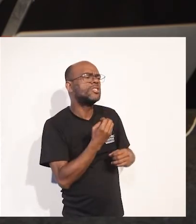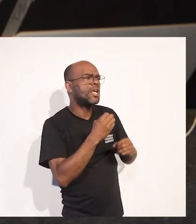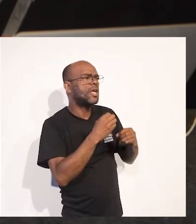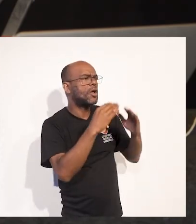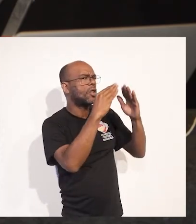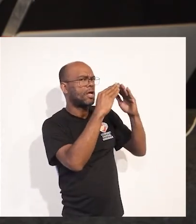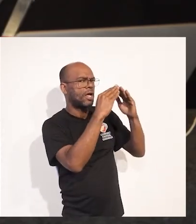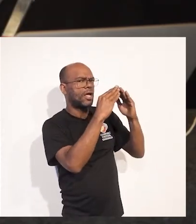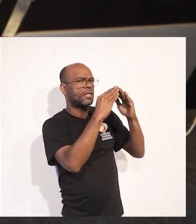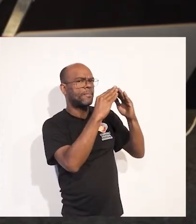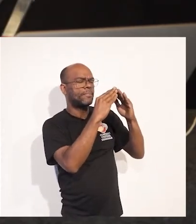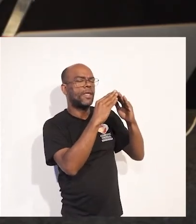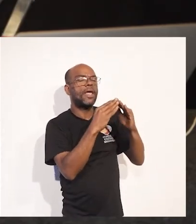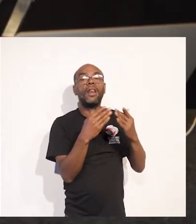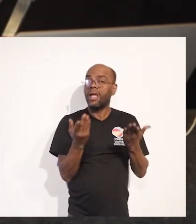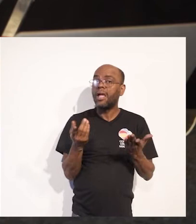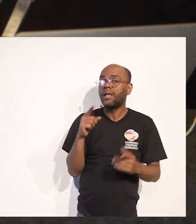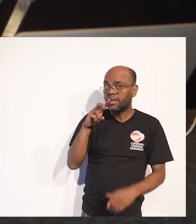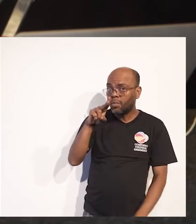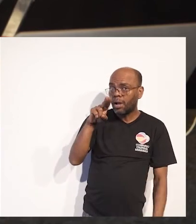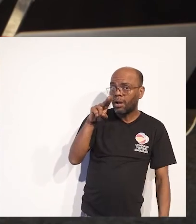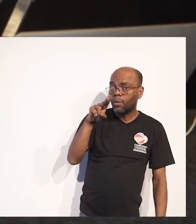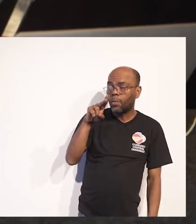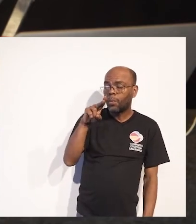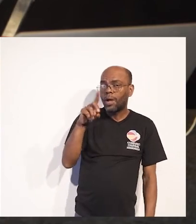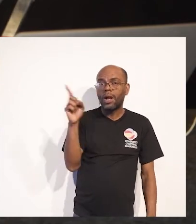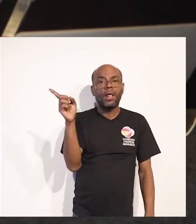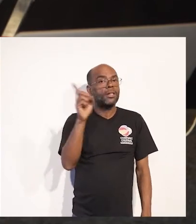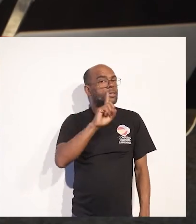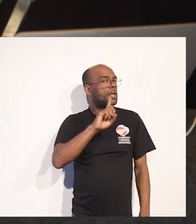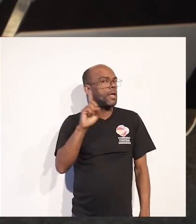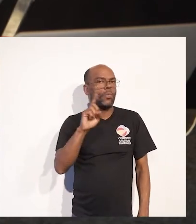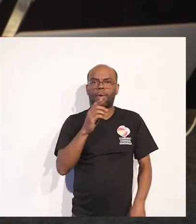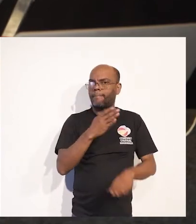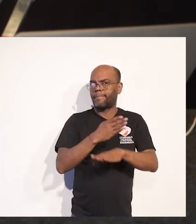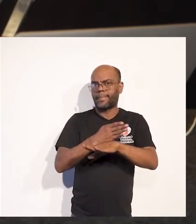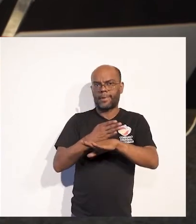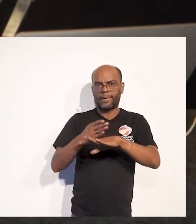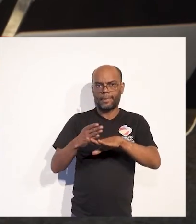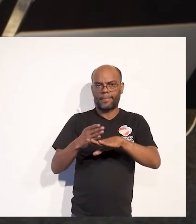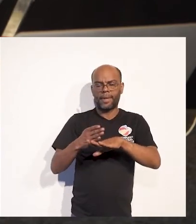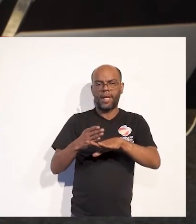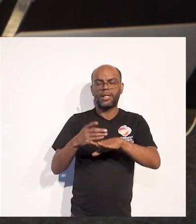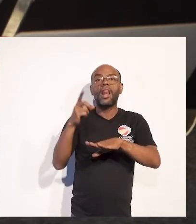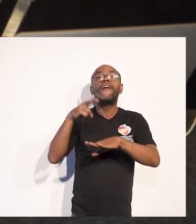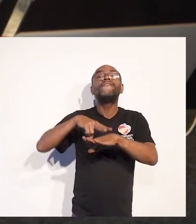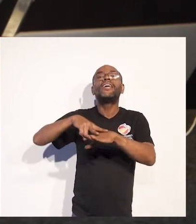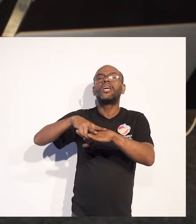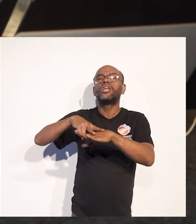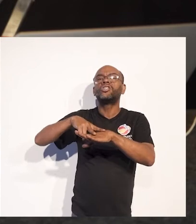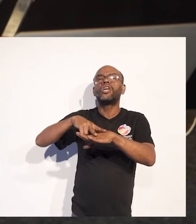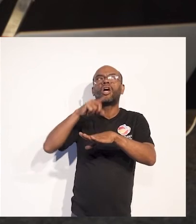acende? Ela é uma delas. Aquela lâmpada ela não é branca, ela é verde. Vai por mim,